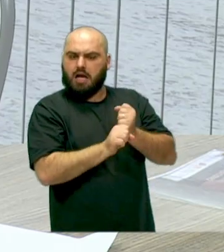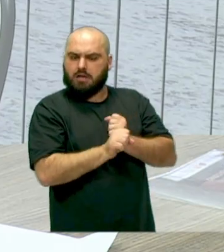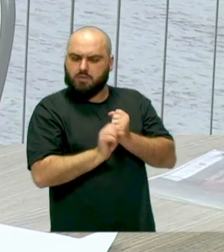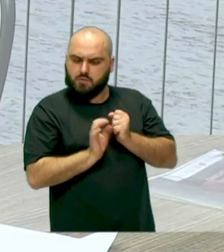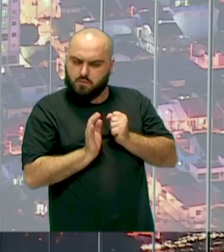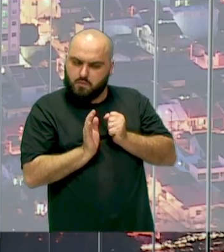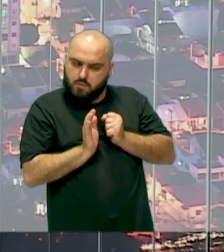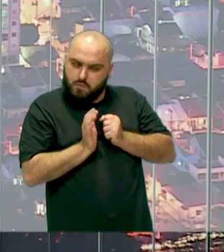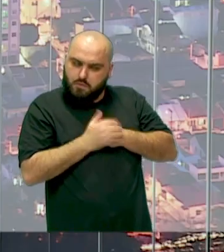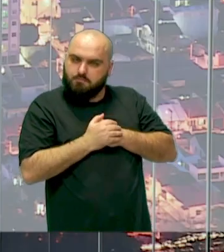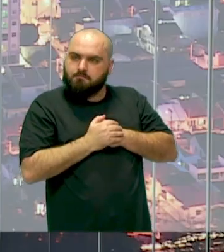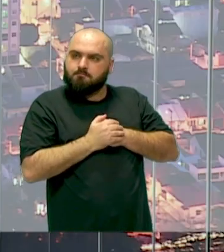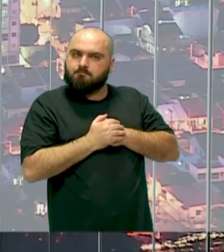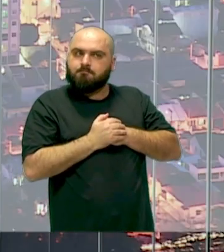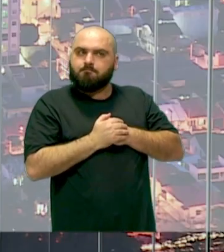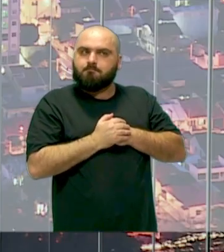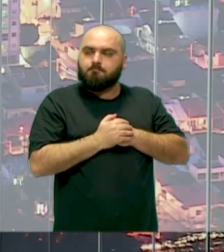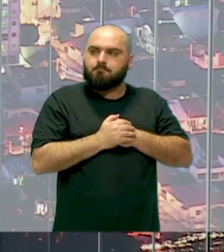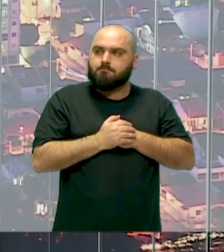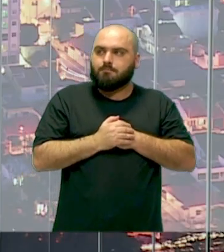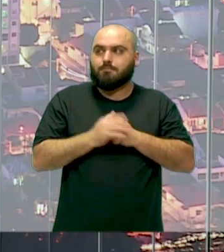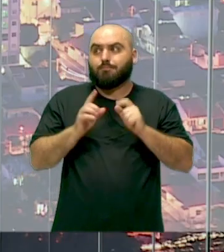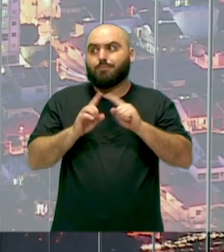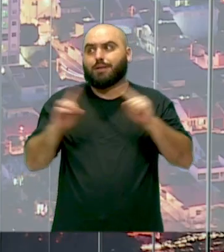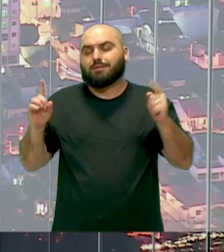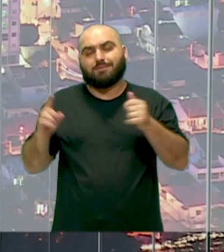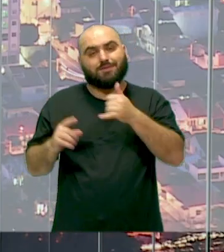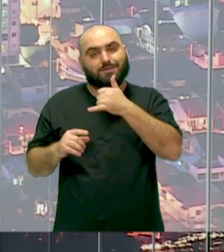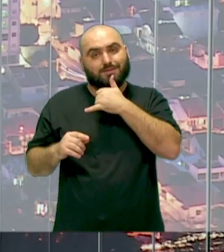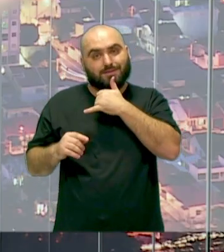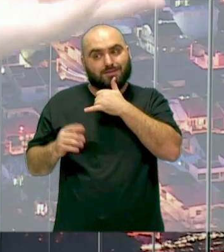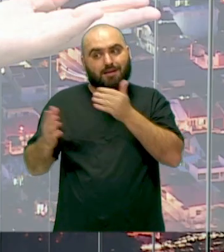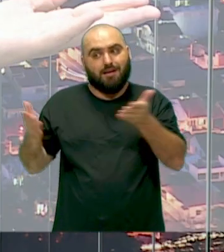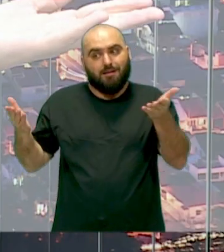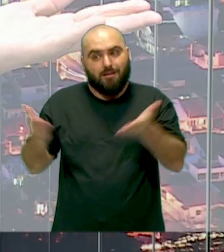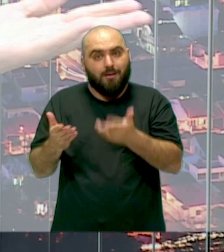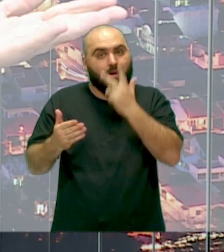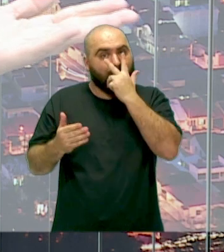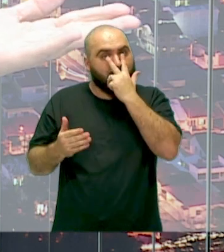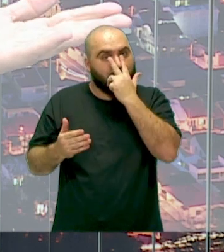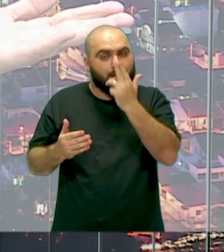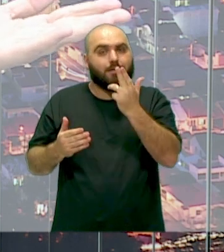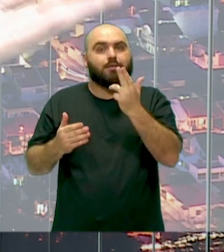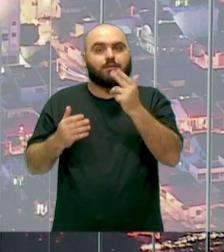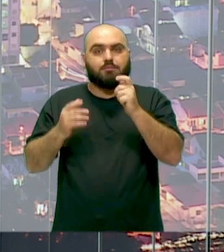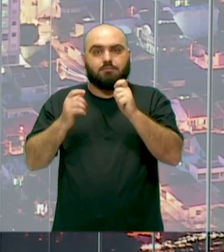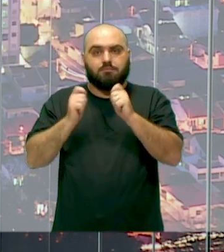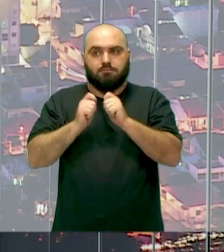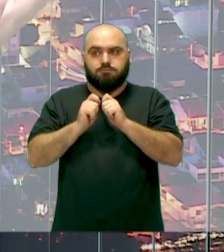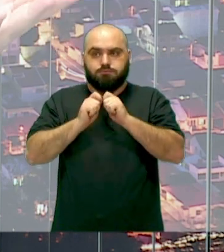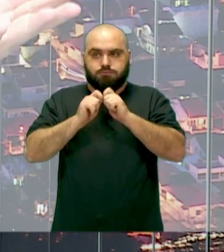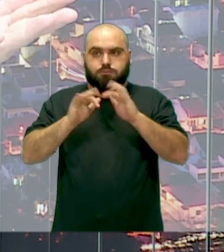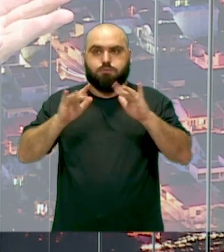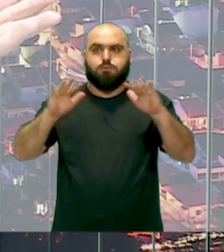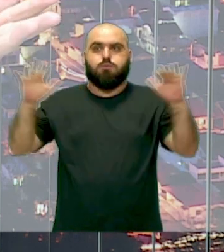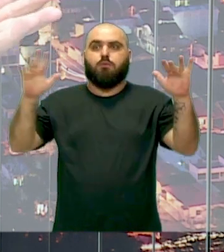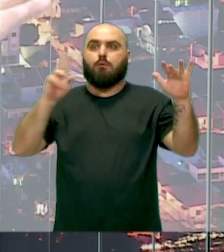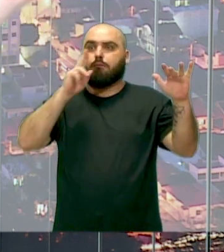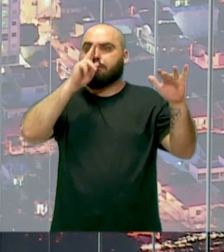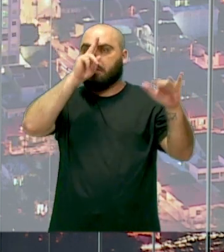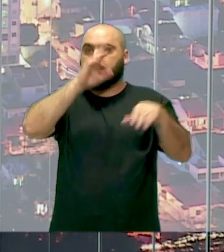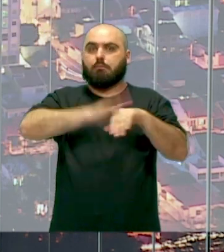assim, né? E infelizmente agora parece que aflorou com mais